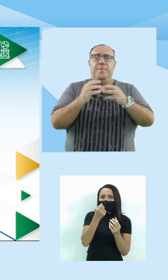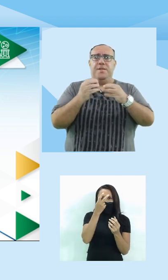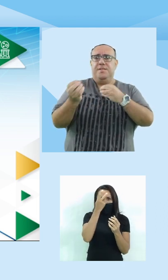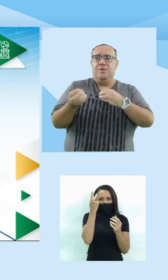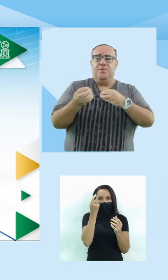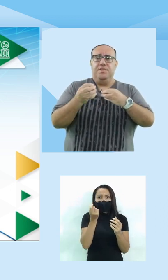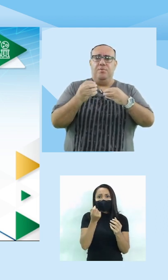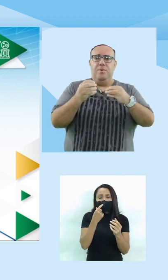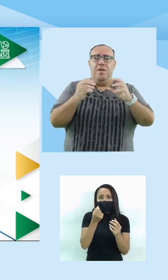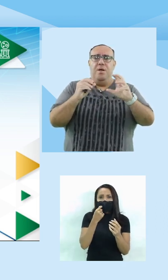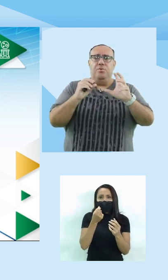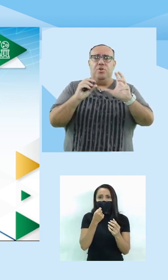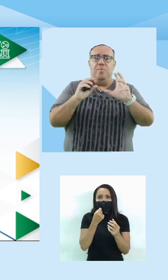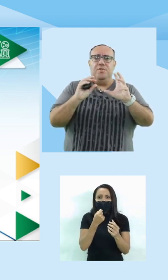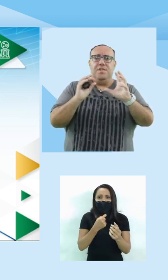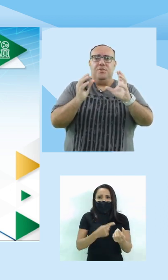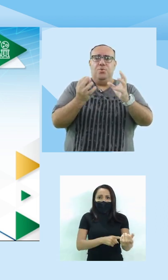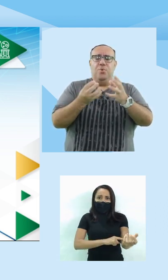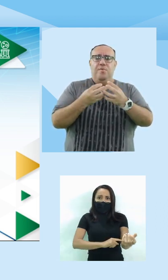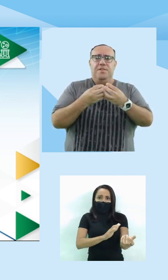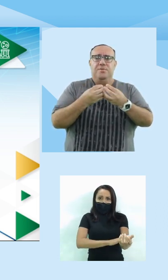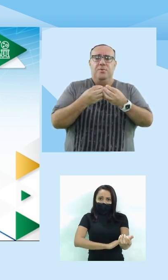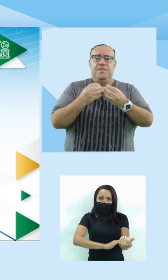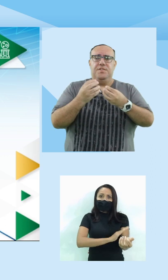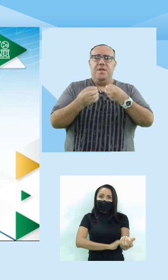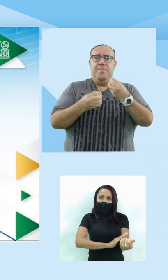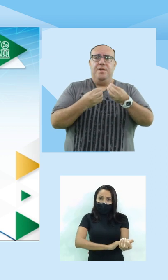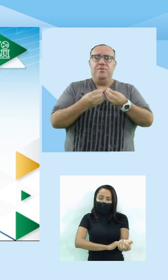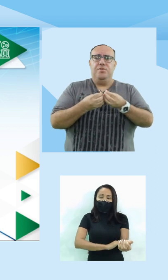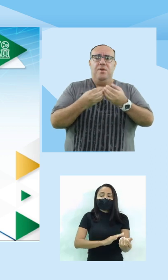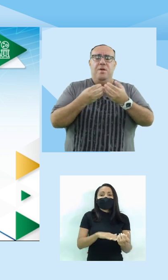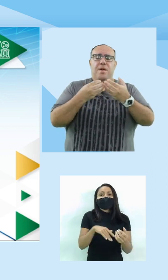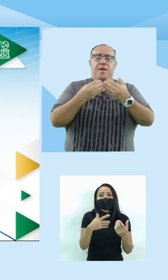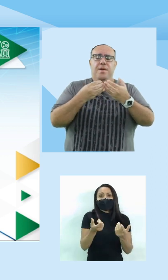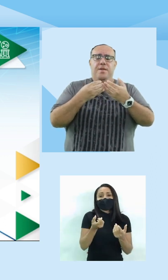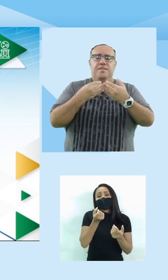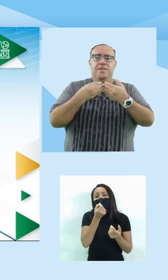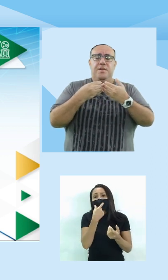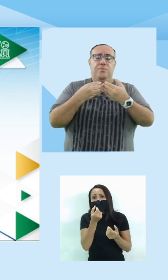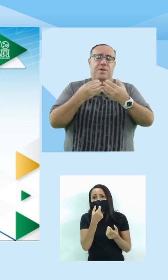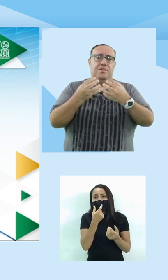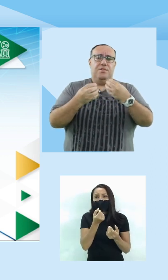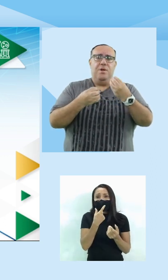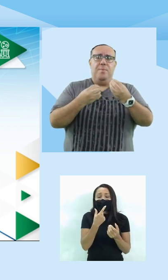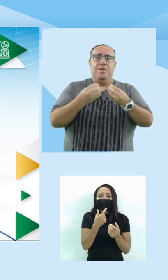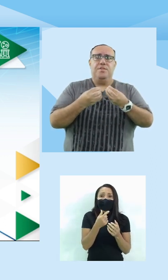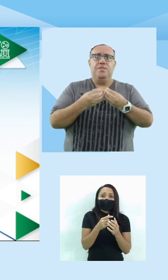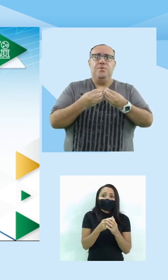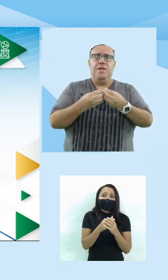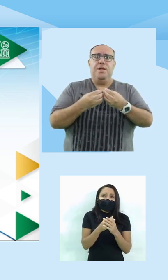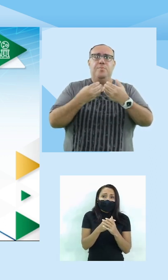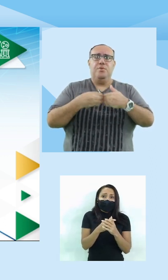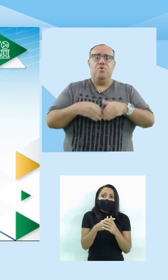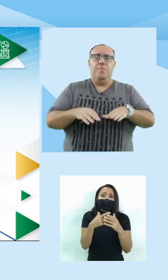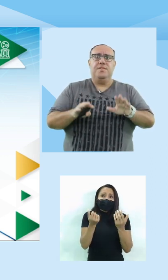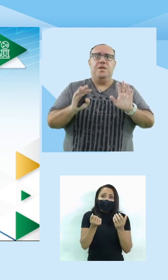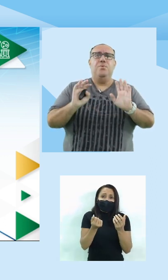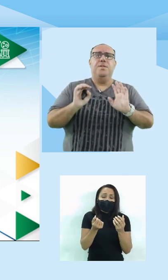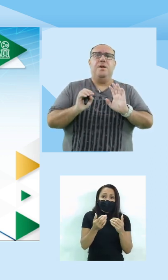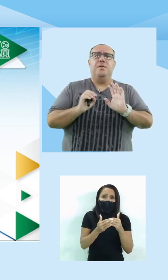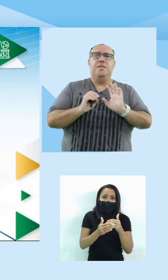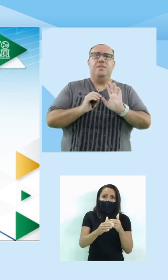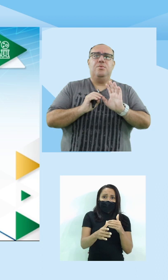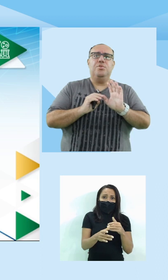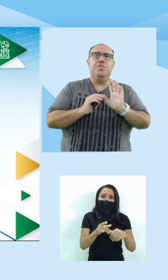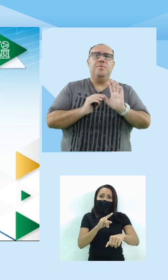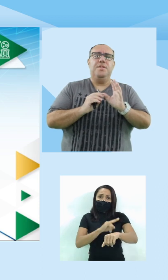de pressão, então os hormônios atuam fazendo com que esses remédios, no caso são remédios antidiuréticos, a pessoa começa a